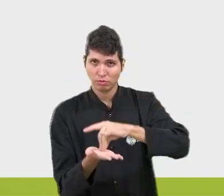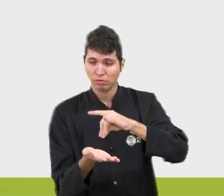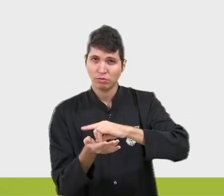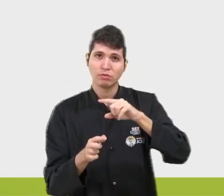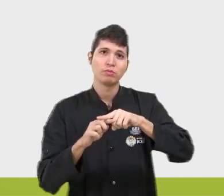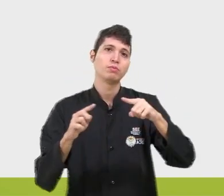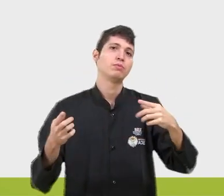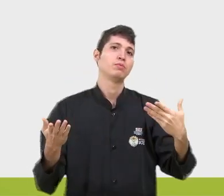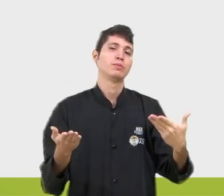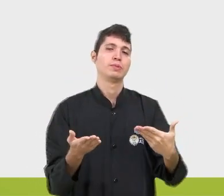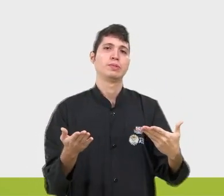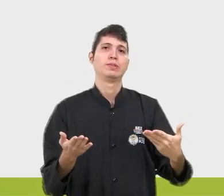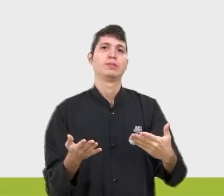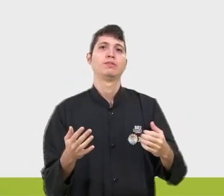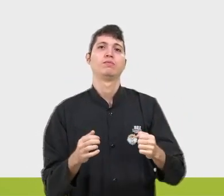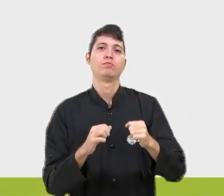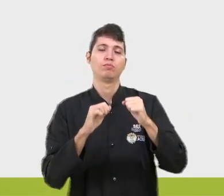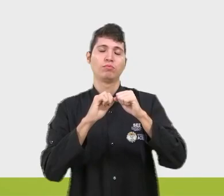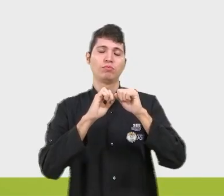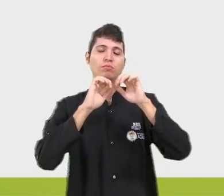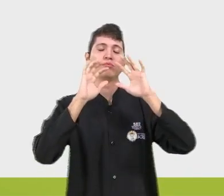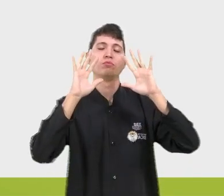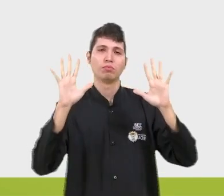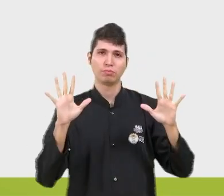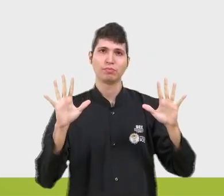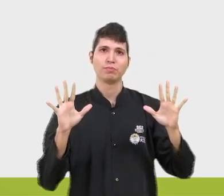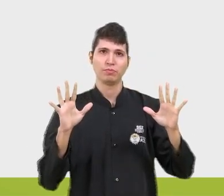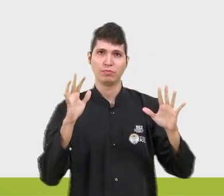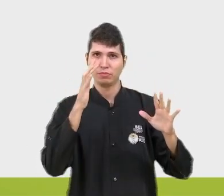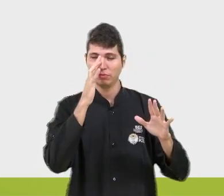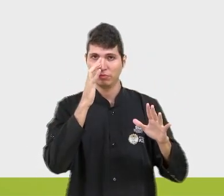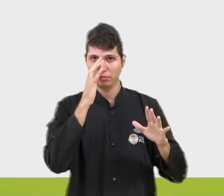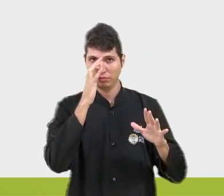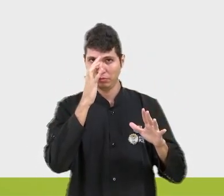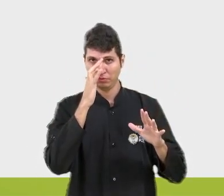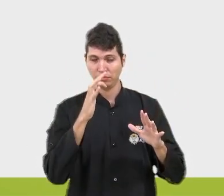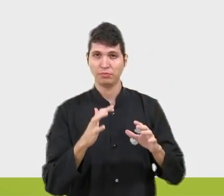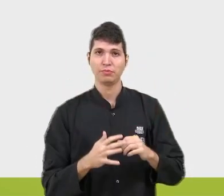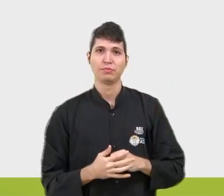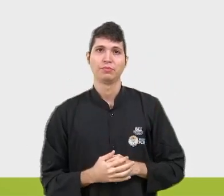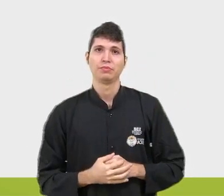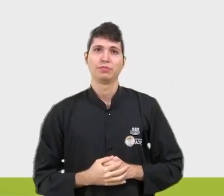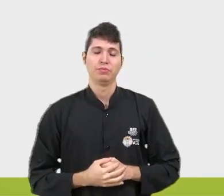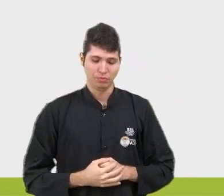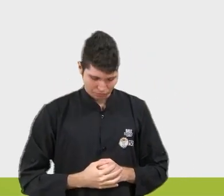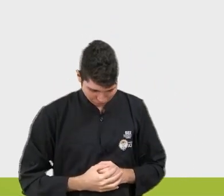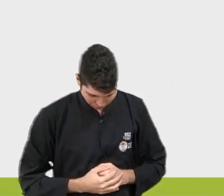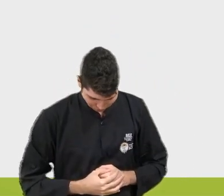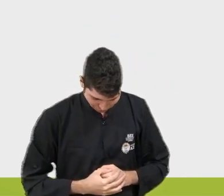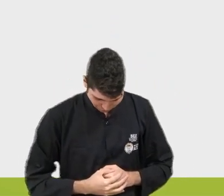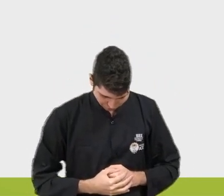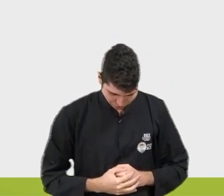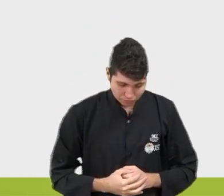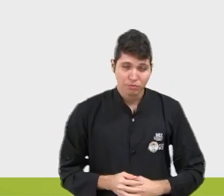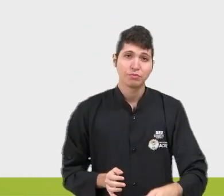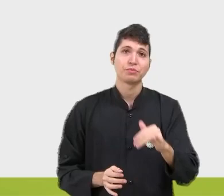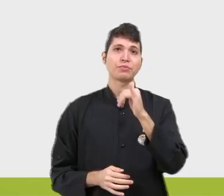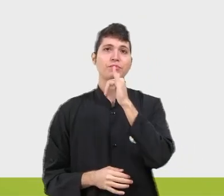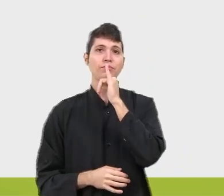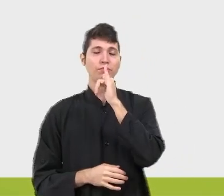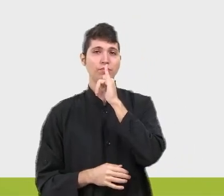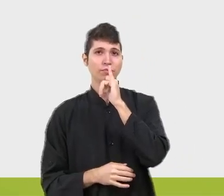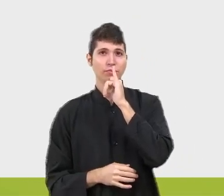hoje nós vamos deixar claro, porque isso perde pontos nessa competência, tá? Então vamos lá. Um exemplo.